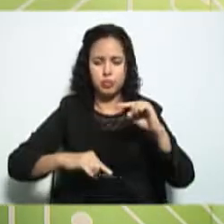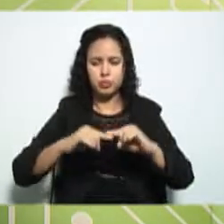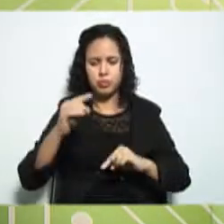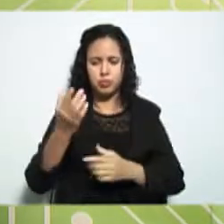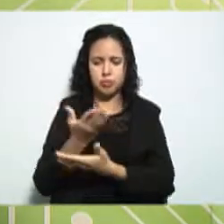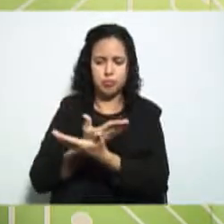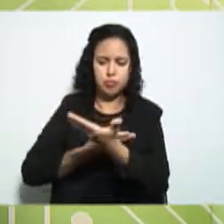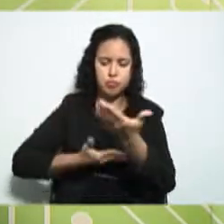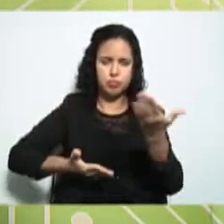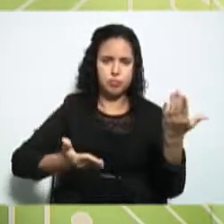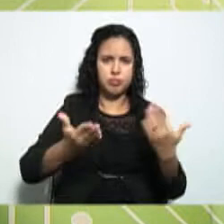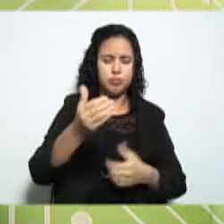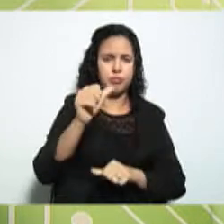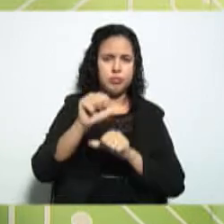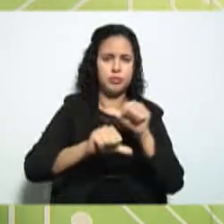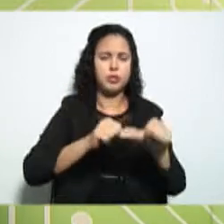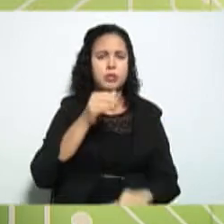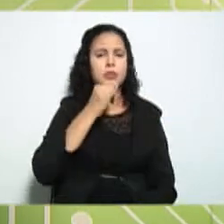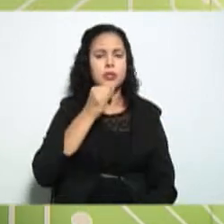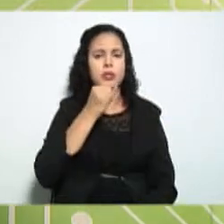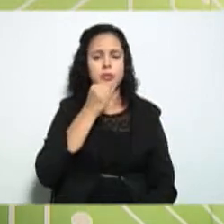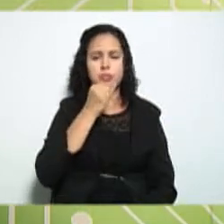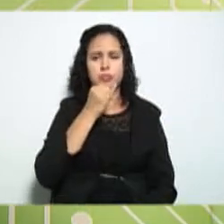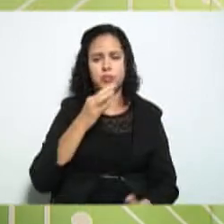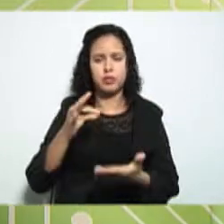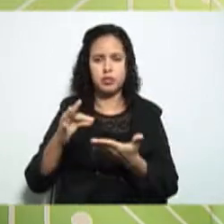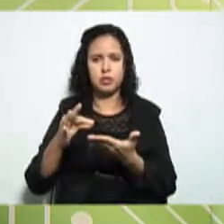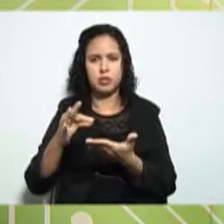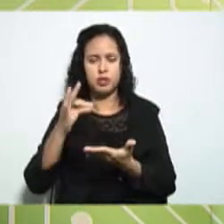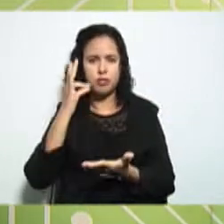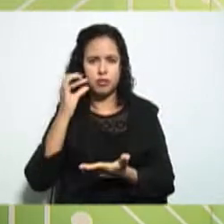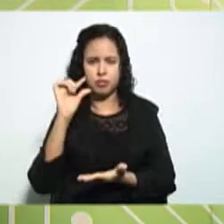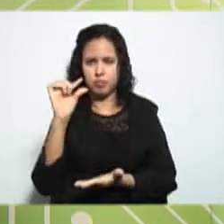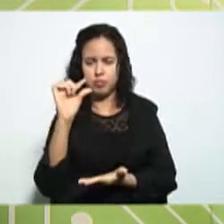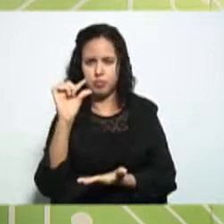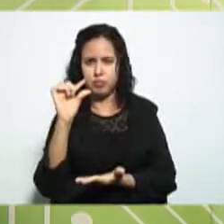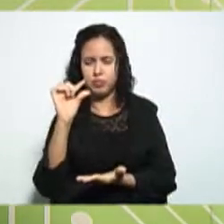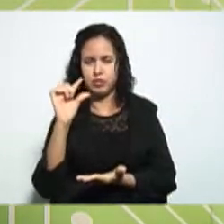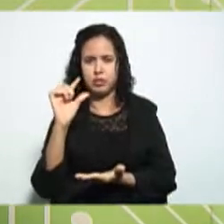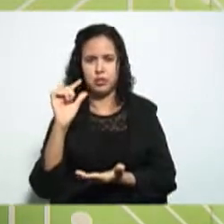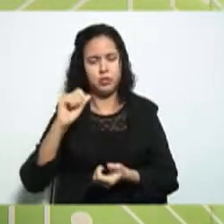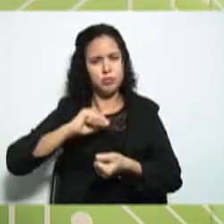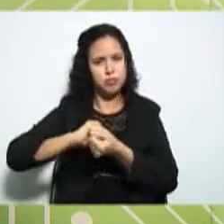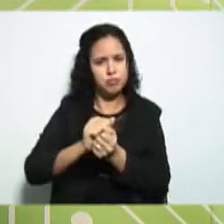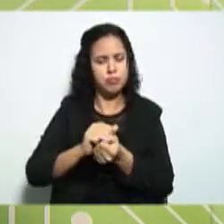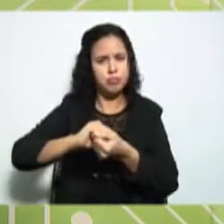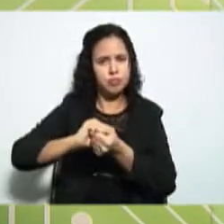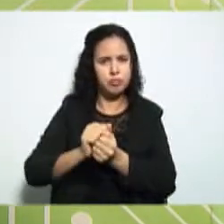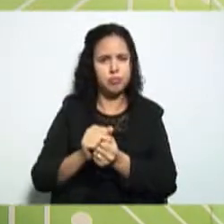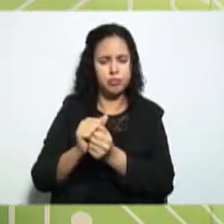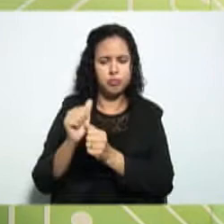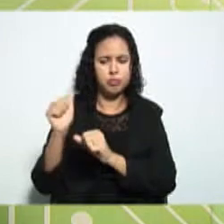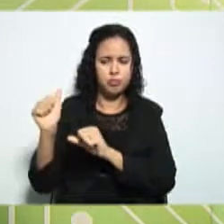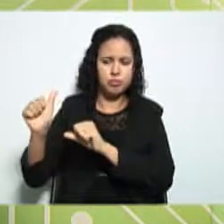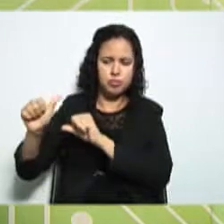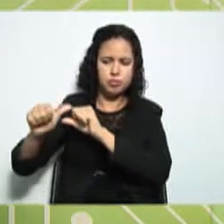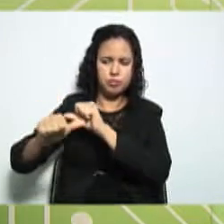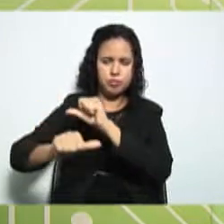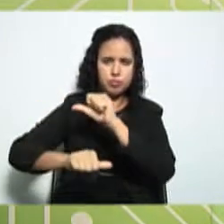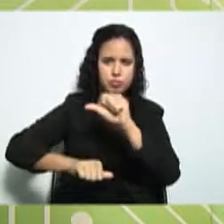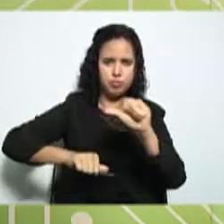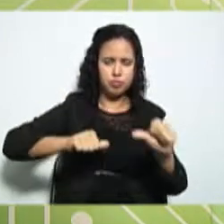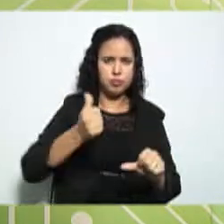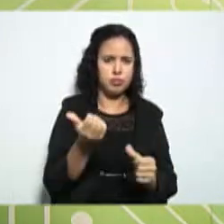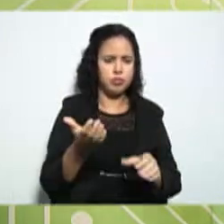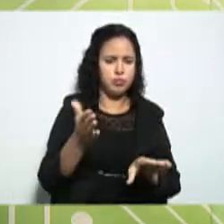beneficiamento. Por exemplo, se eu tenho um café e passo pela torrefação, ou eu passo pela moagem do café, ou eu passo pelo